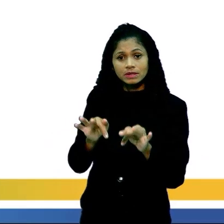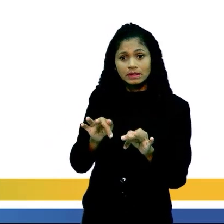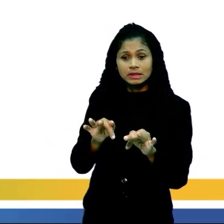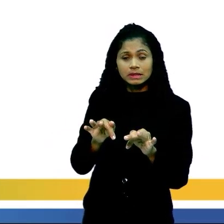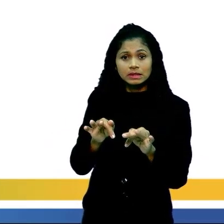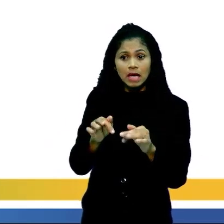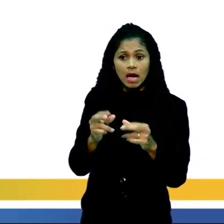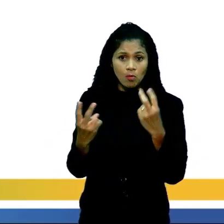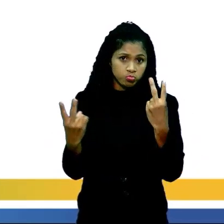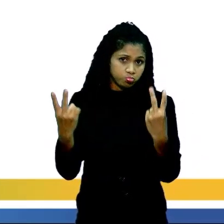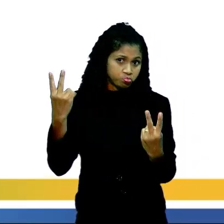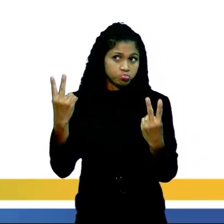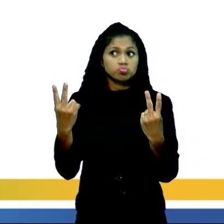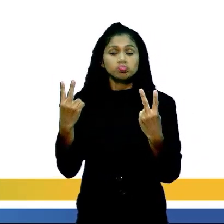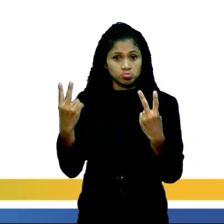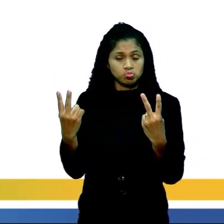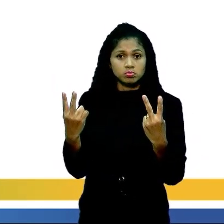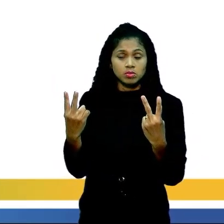um vencedor.